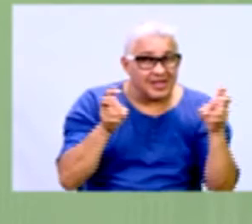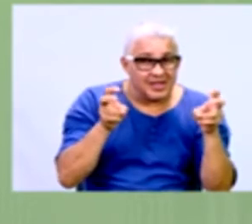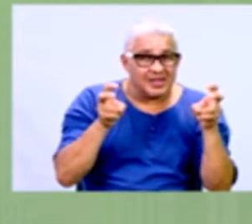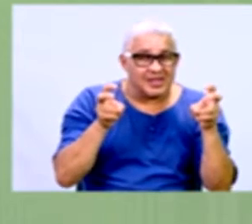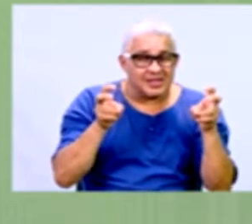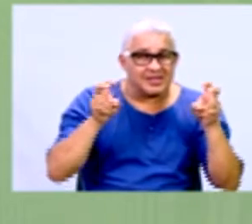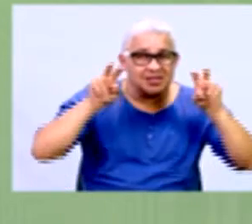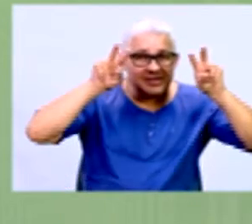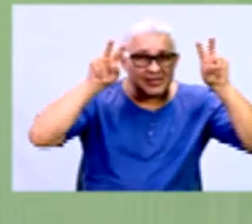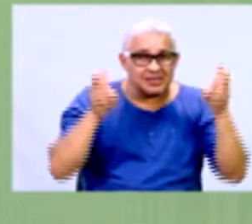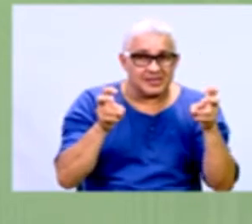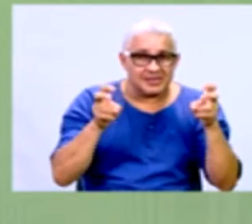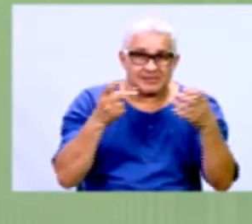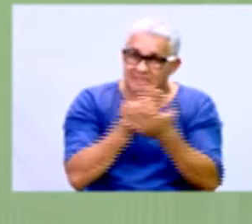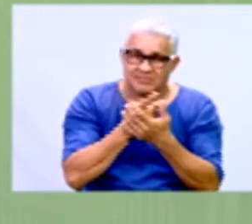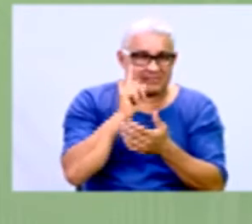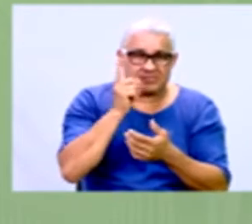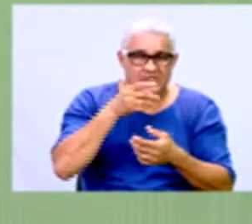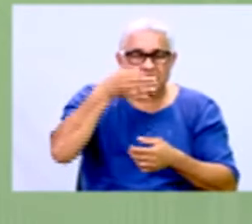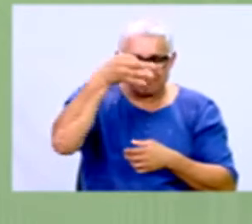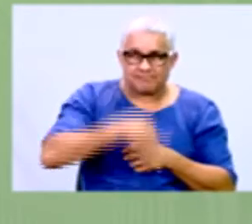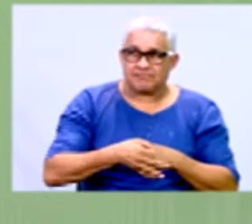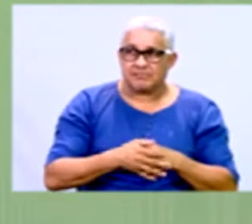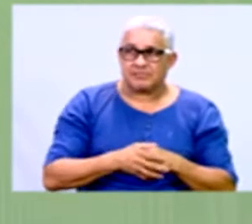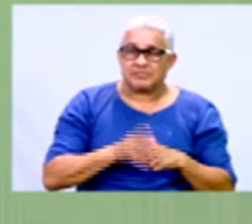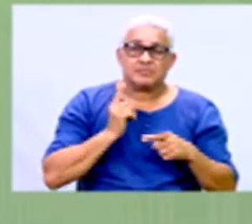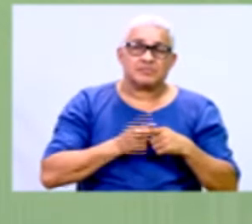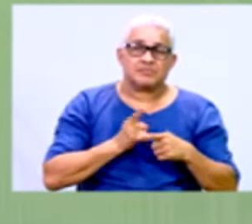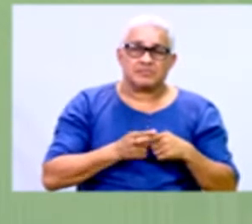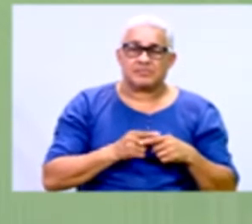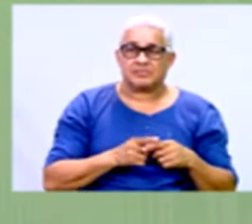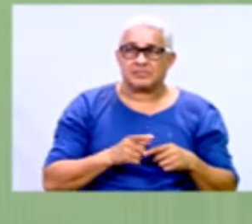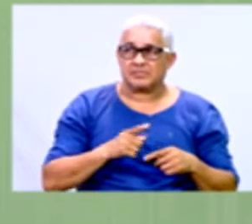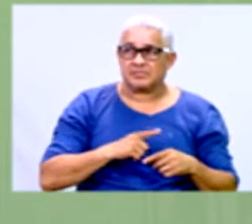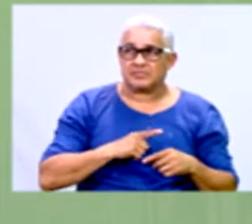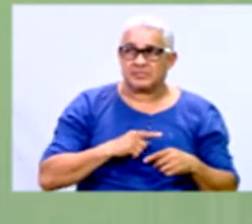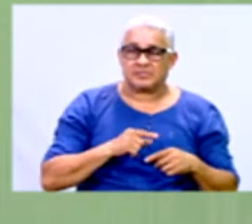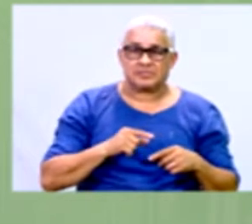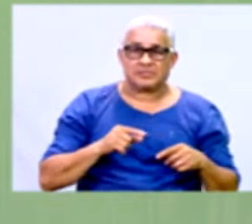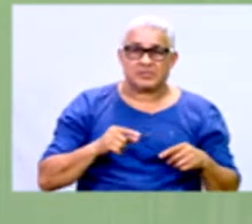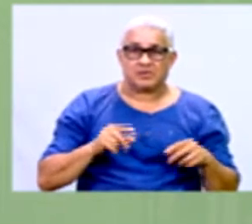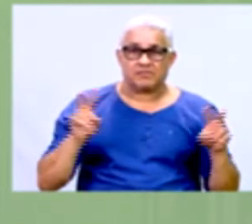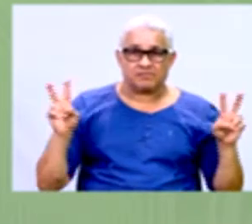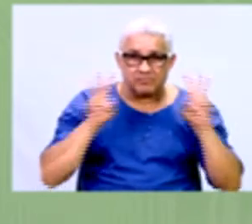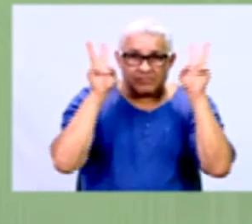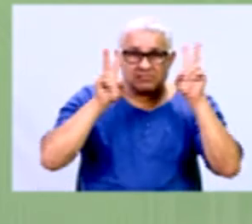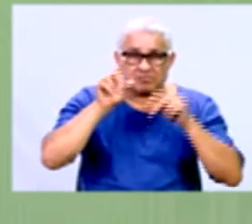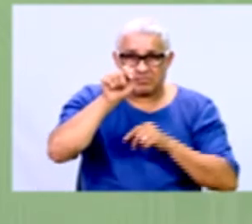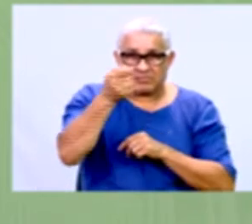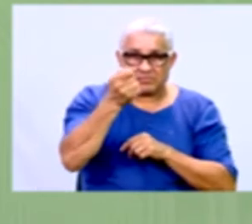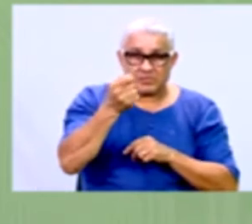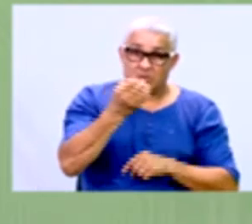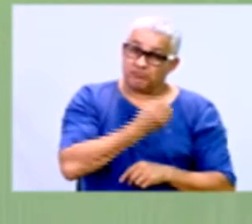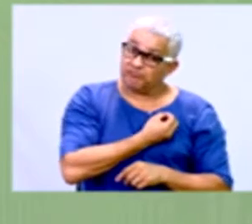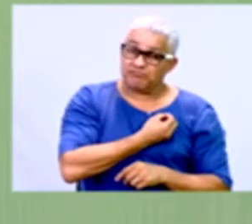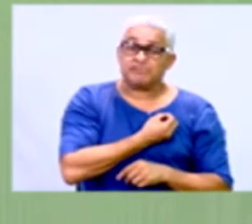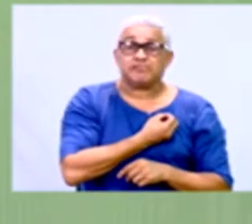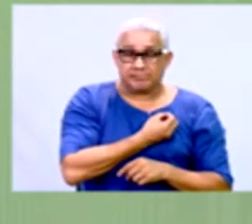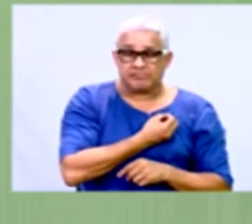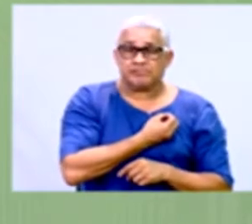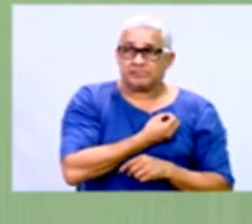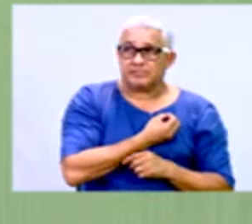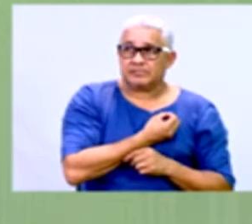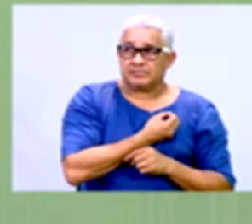isso, professor? Não, não tá errado. Isso aqui tá certíssimo. Por quê? Porque o valor dessa chave é um número, né?